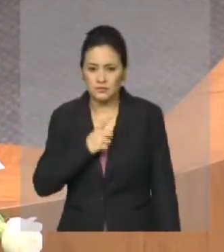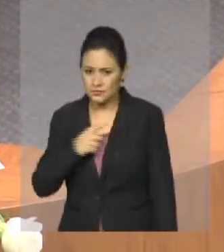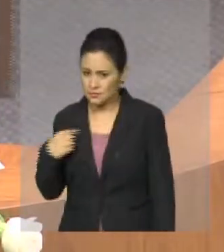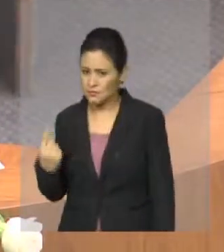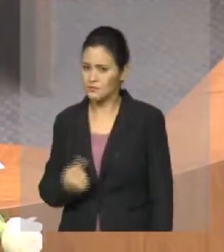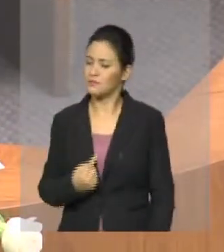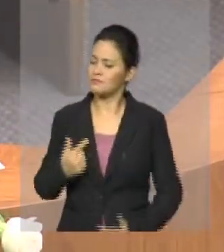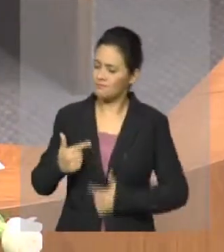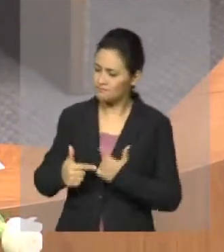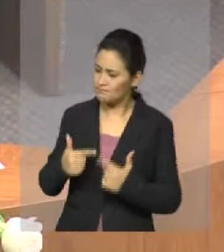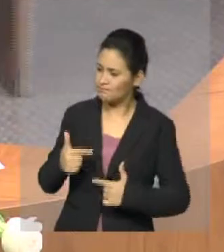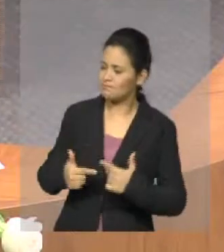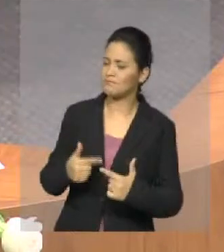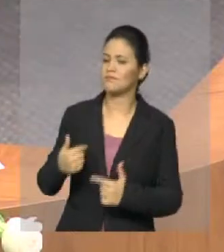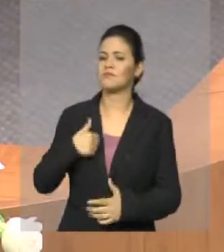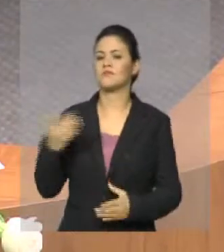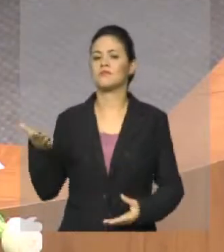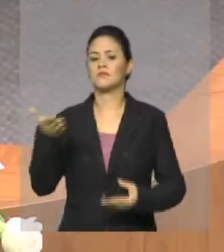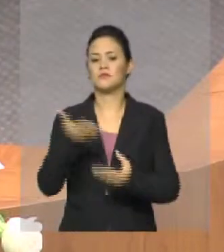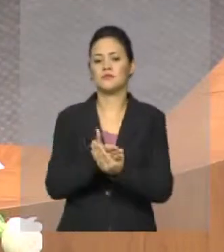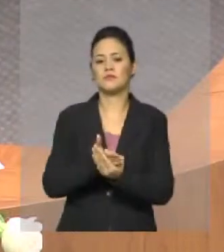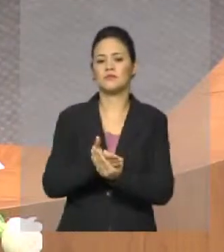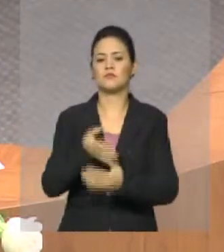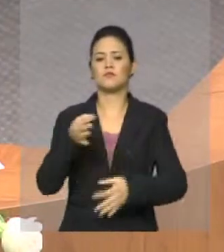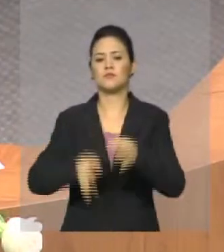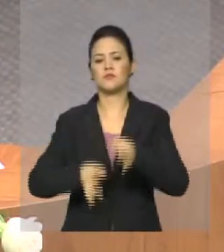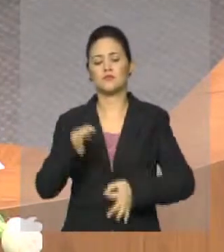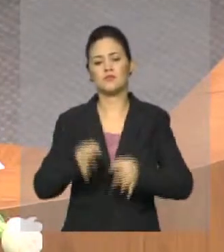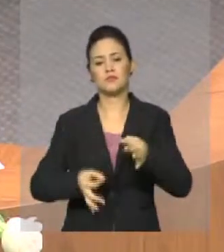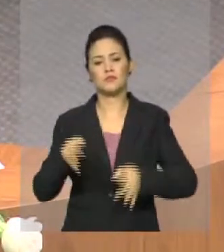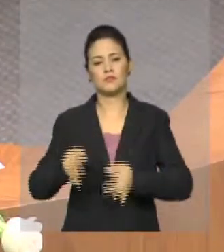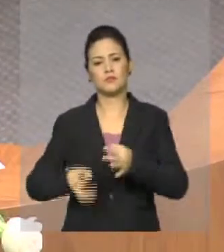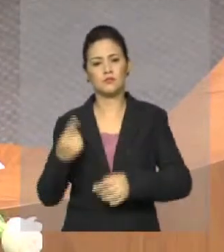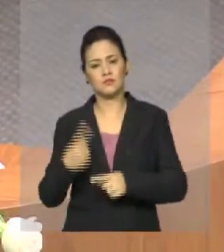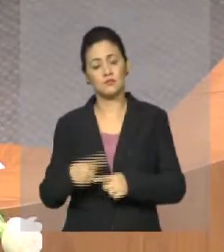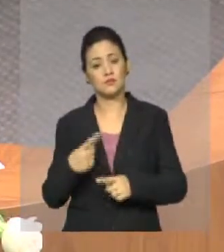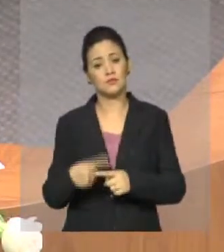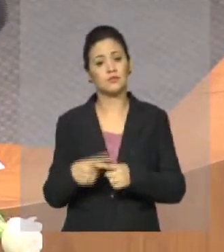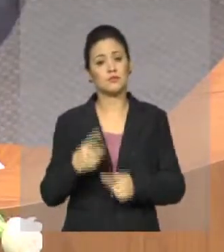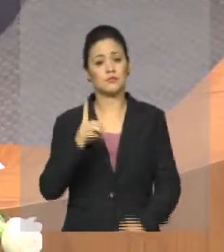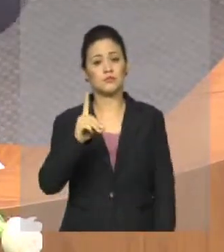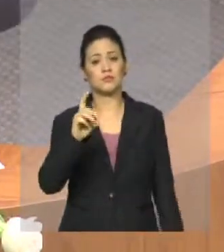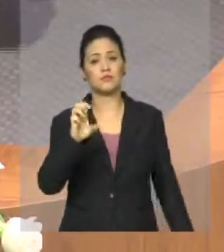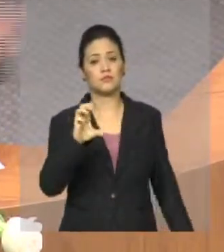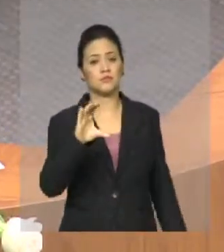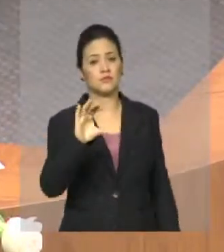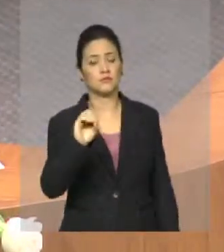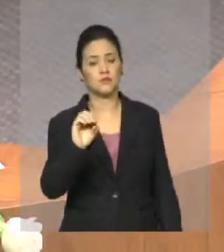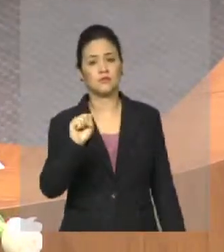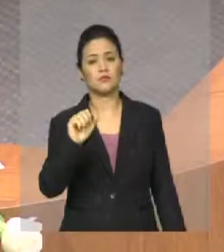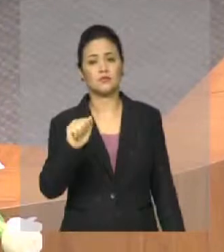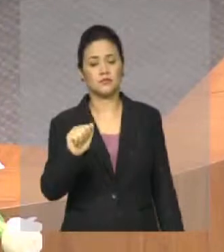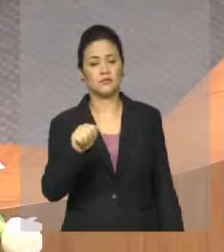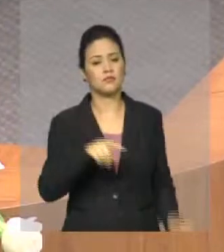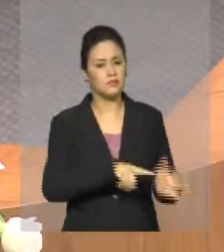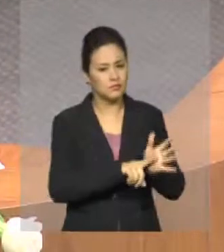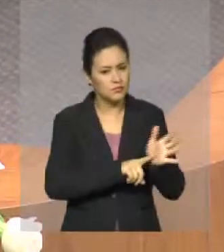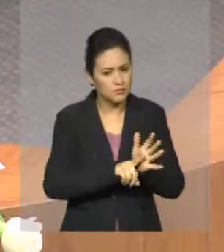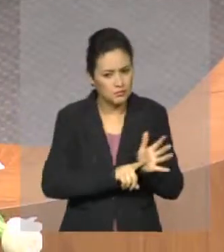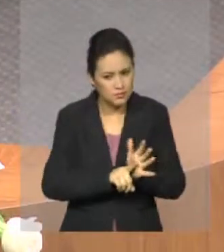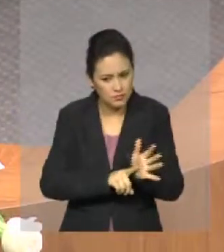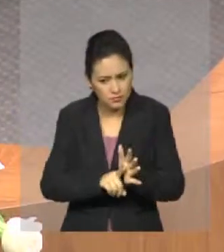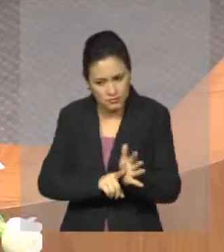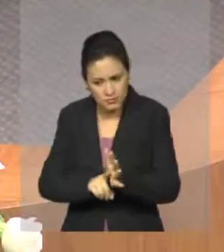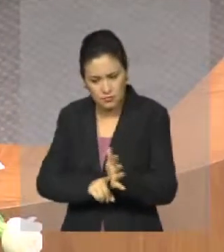ação no Poder Judiciário para que, no caso do Décio Sá, fosse reinvestigado.